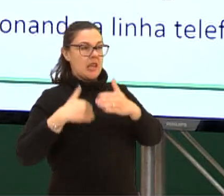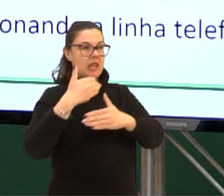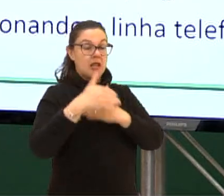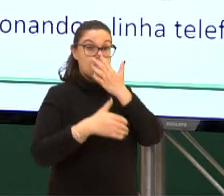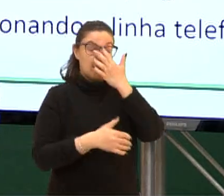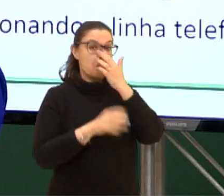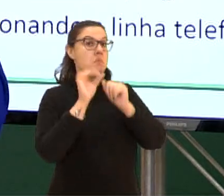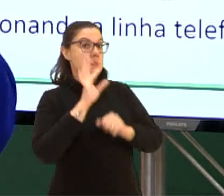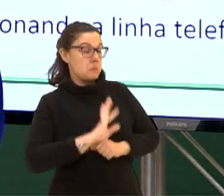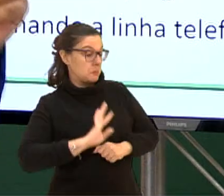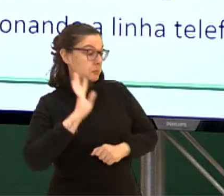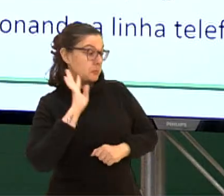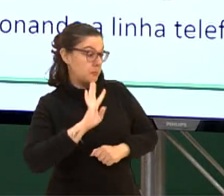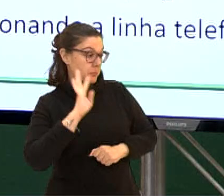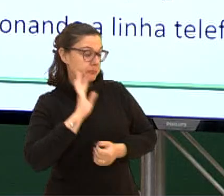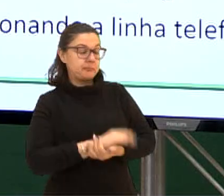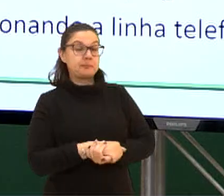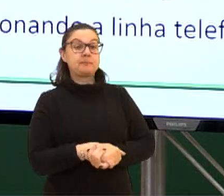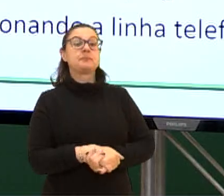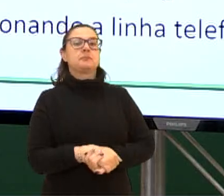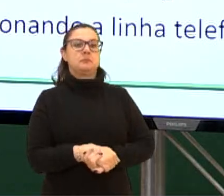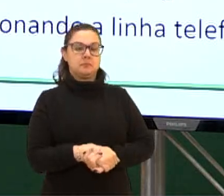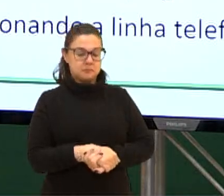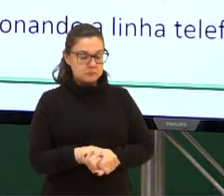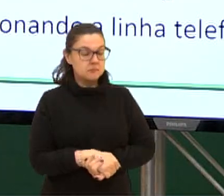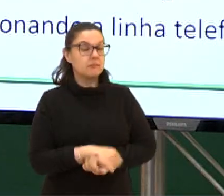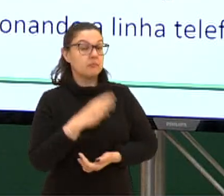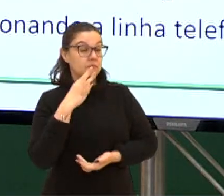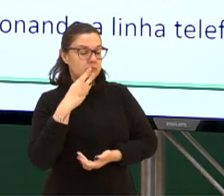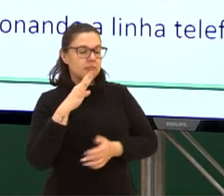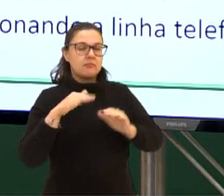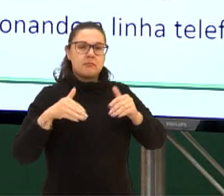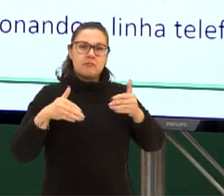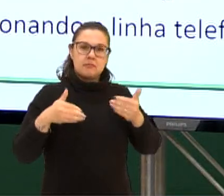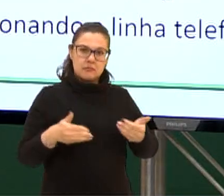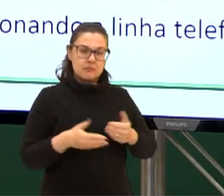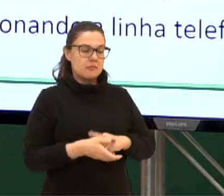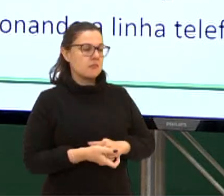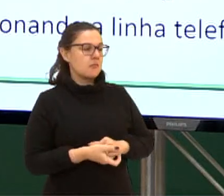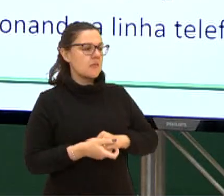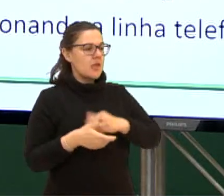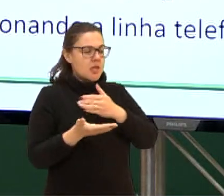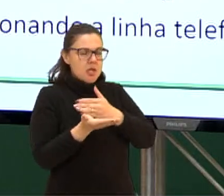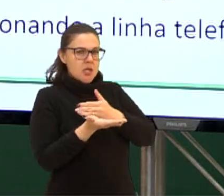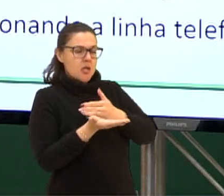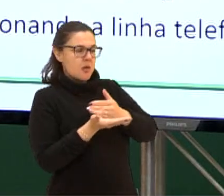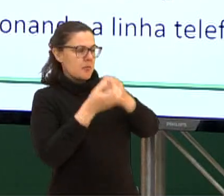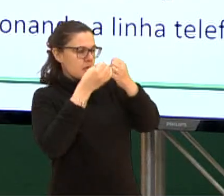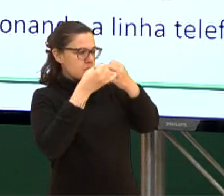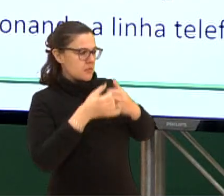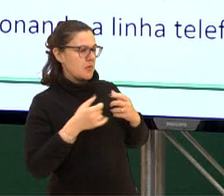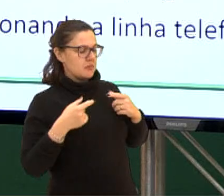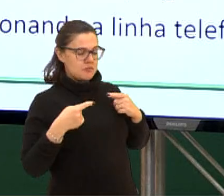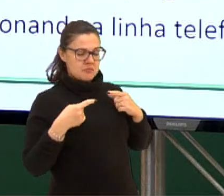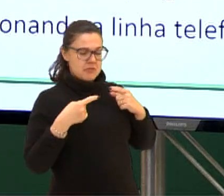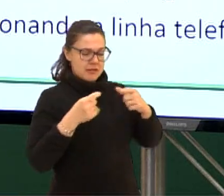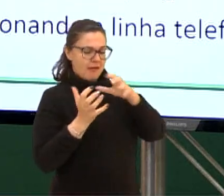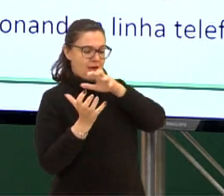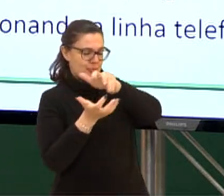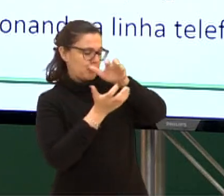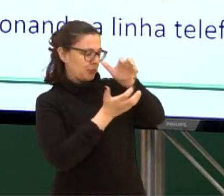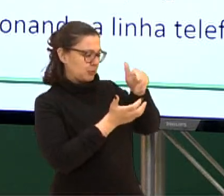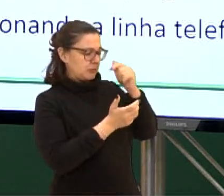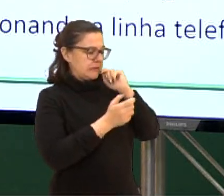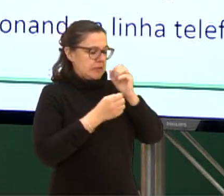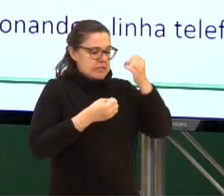bem legal, né? Do Steven Spielberg, diga-se de passagem. Enfim, ele começou a falar da Guerra dos Mundos e tal,